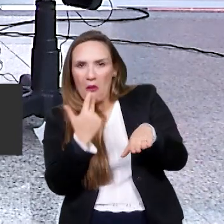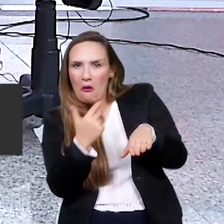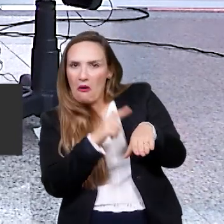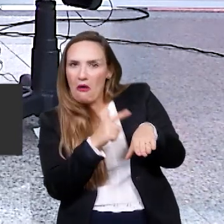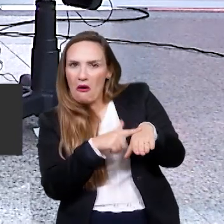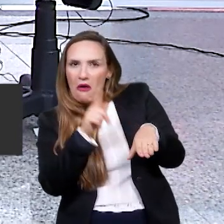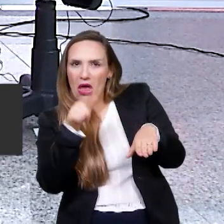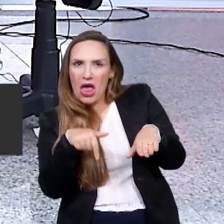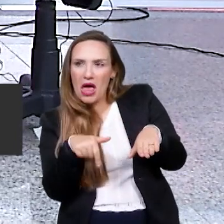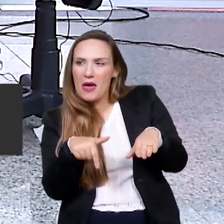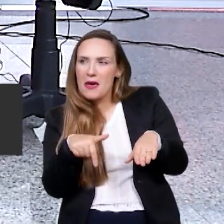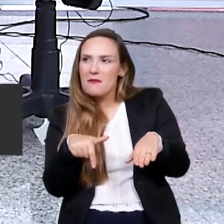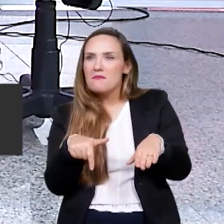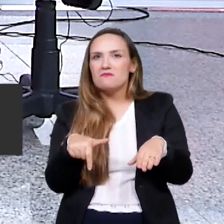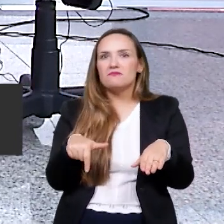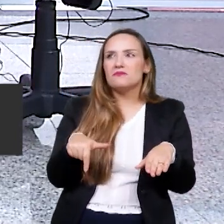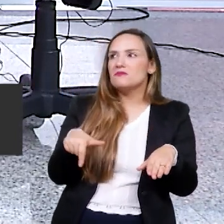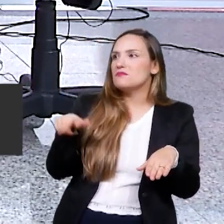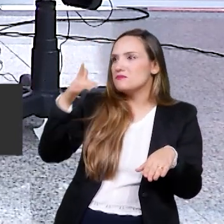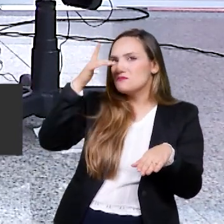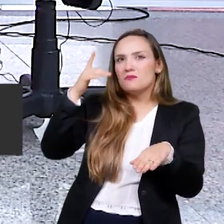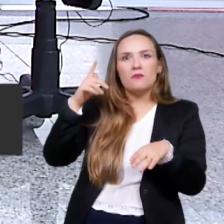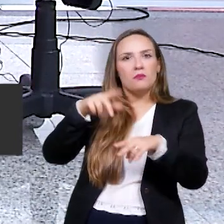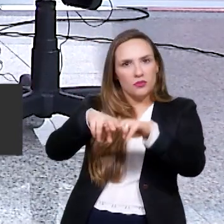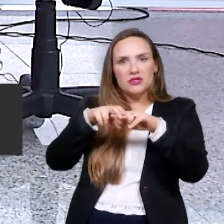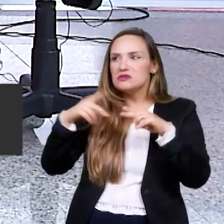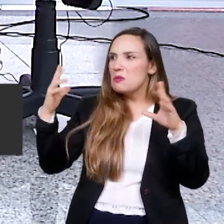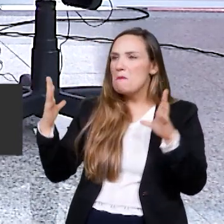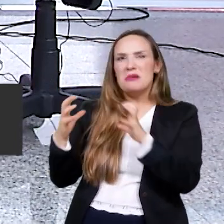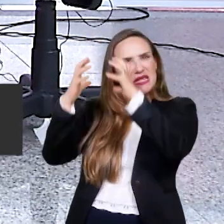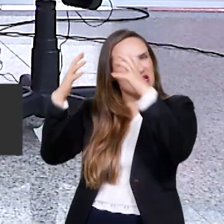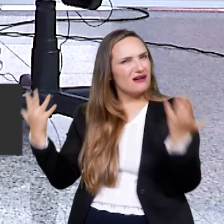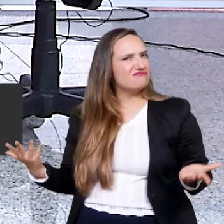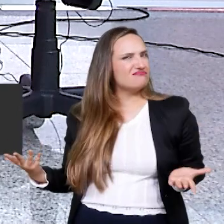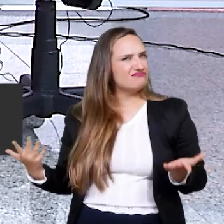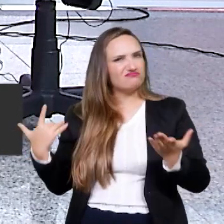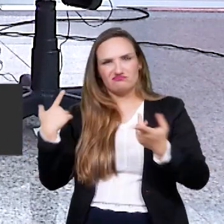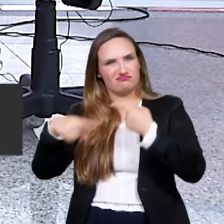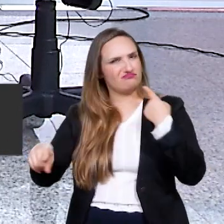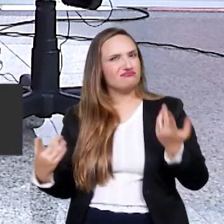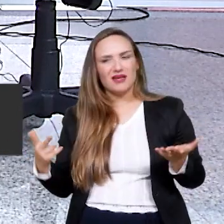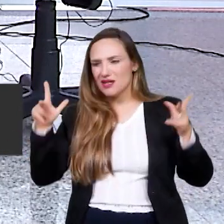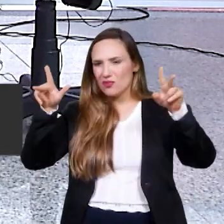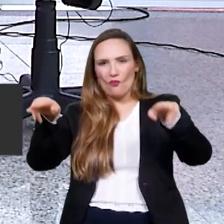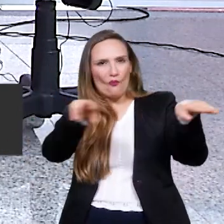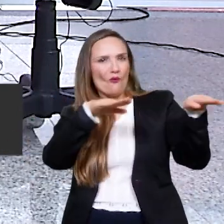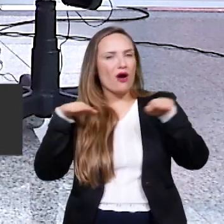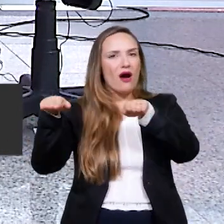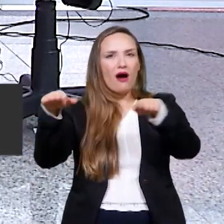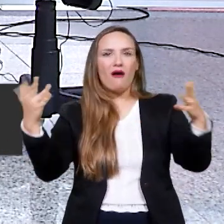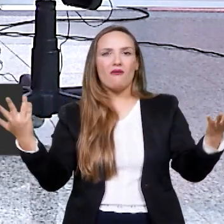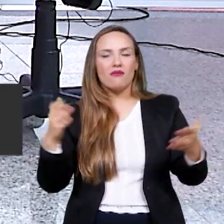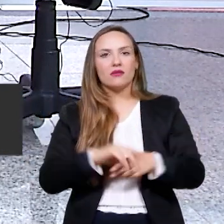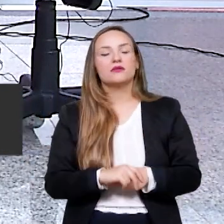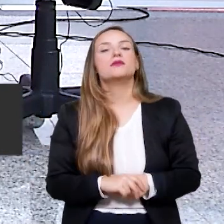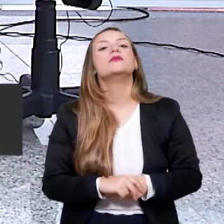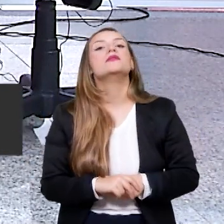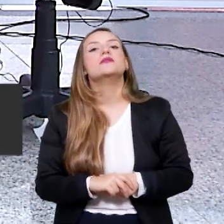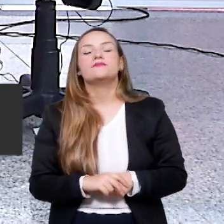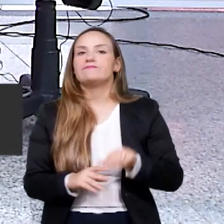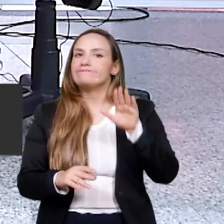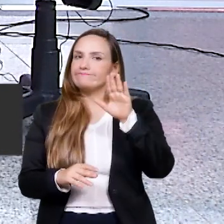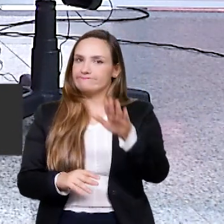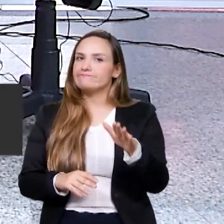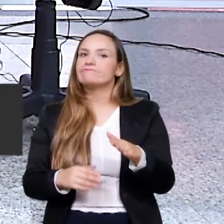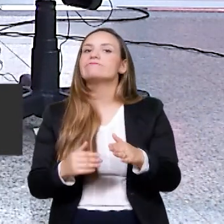vai incomodar o outro, né? É o nosso semelhante. Pois é. E aí eu queria trazer para vocês, o racismo está